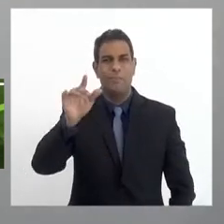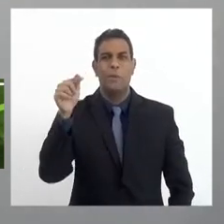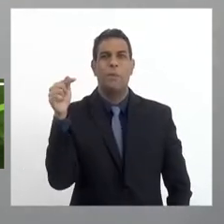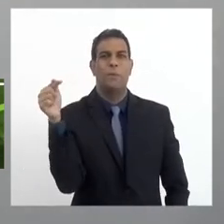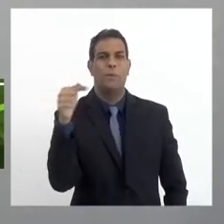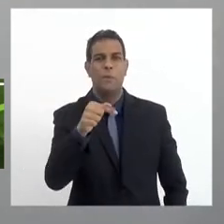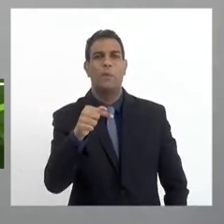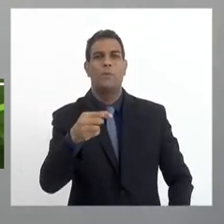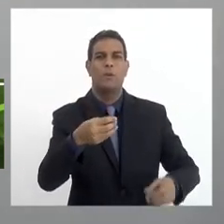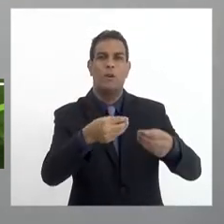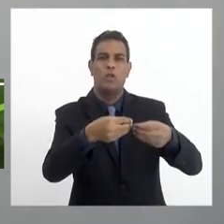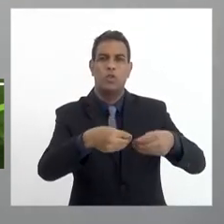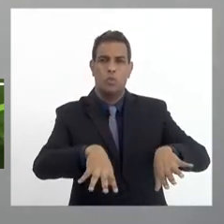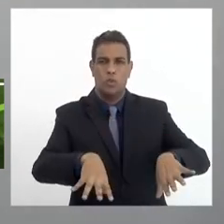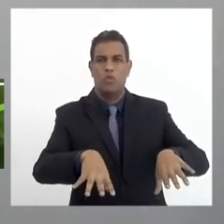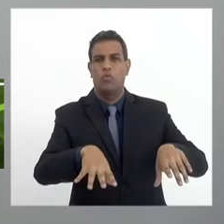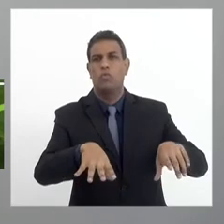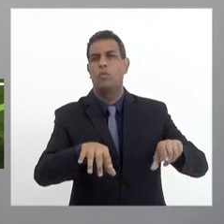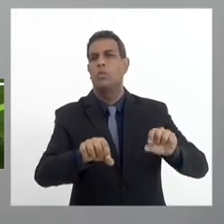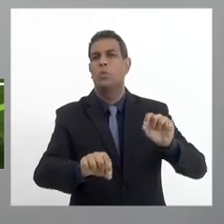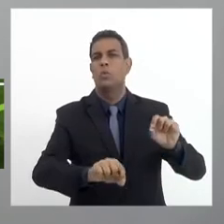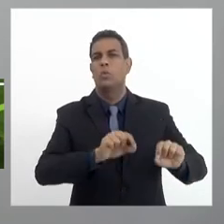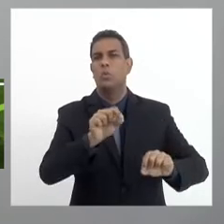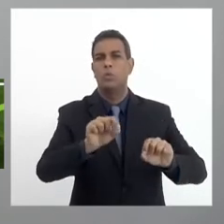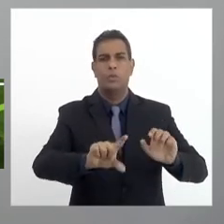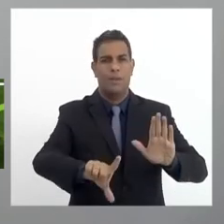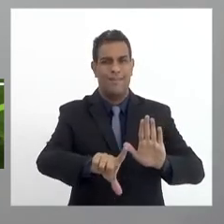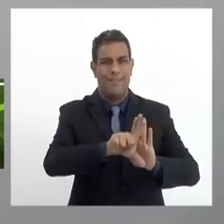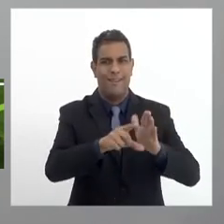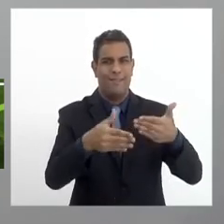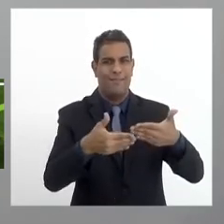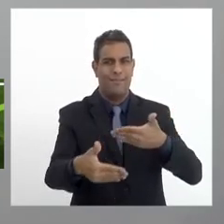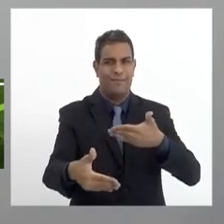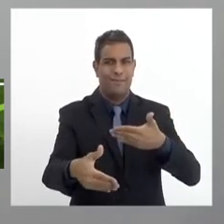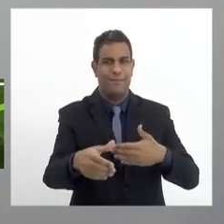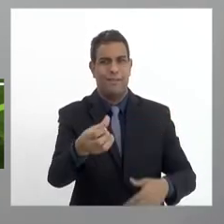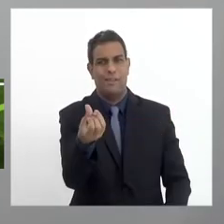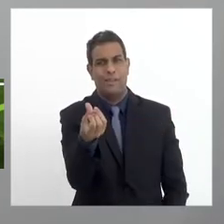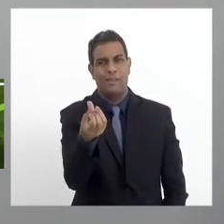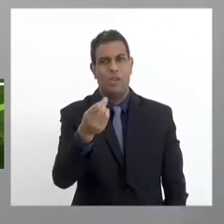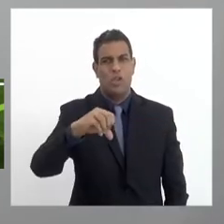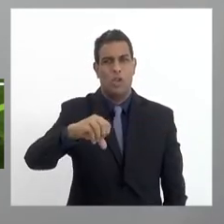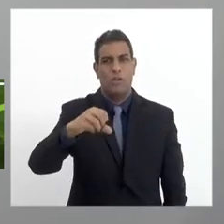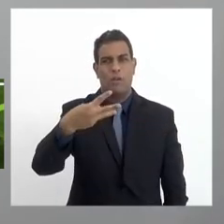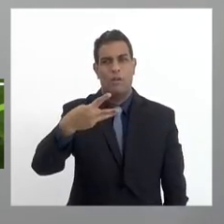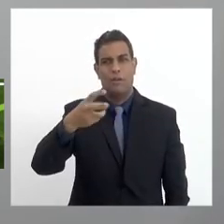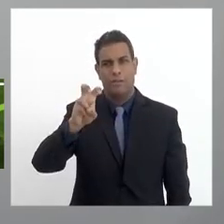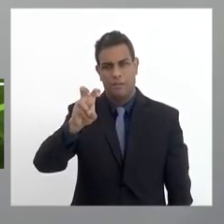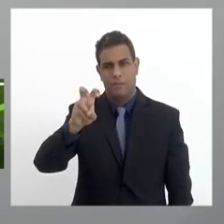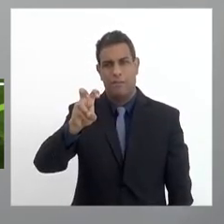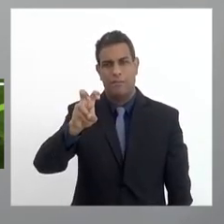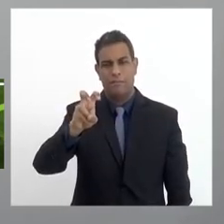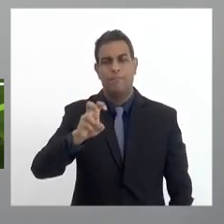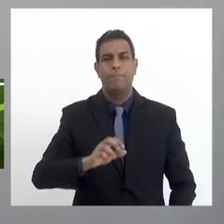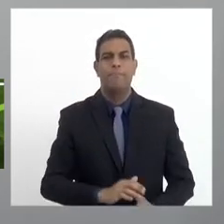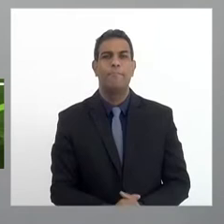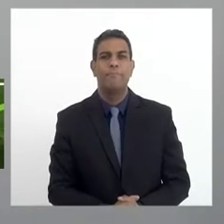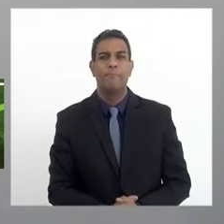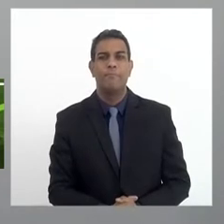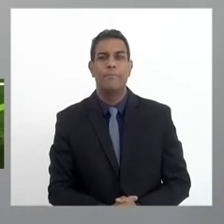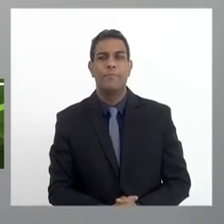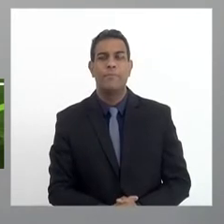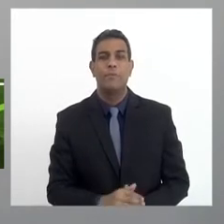da prejudicabilidade em função da lei que está em vigor, da 6.535, de 17 de setembro de